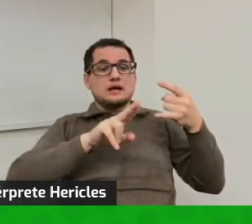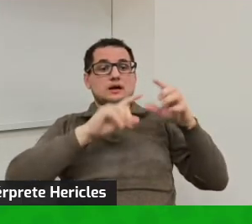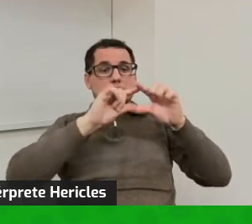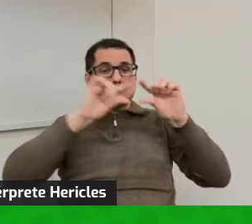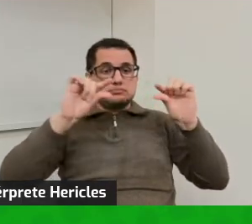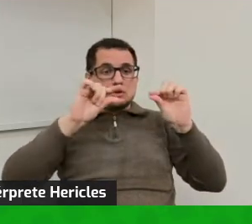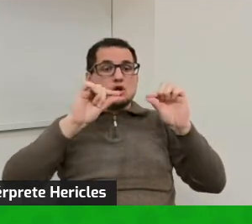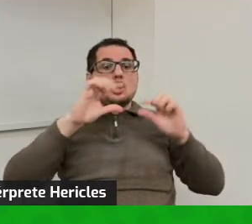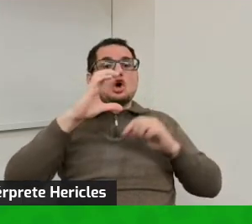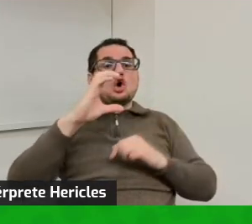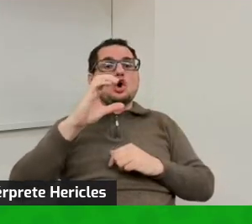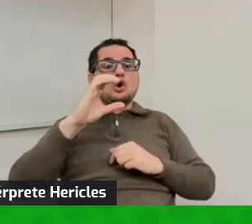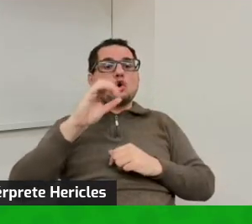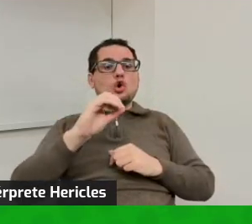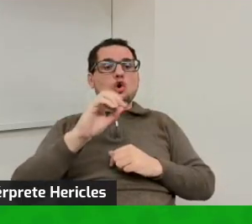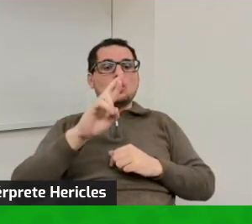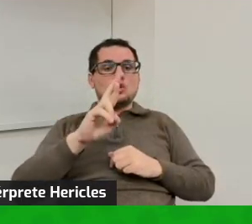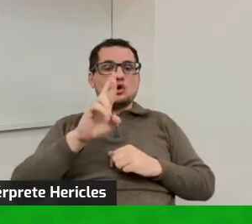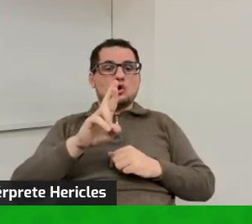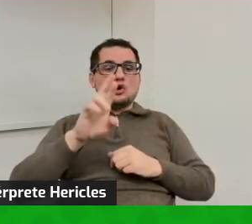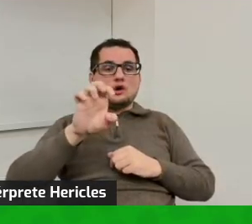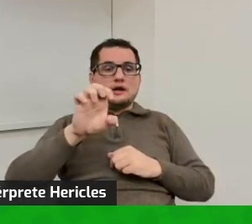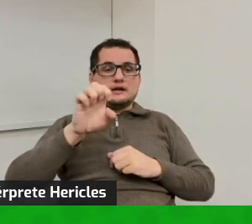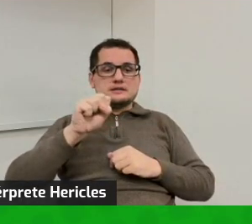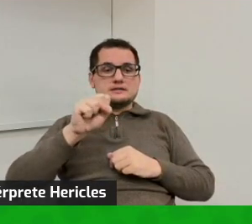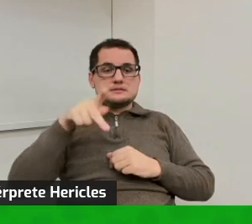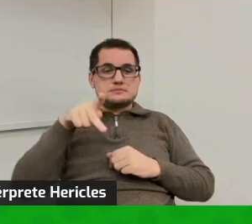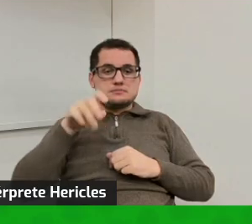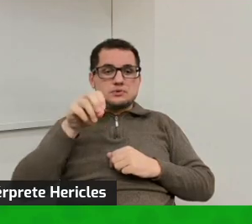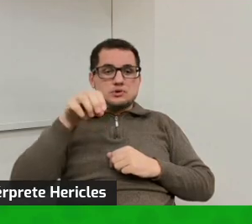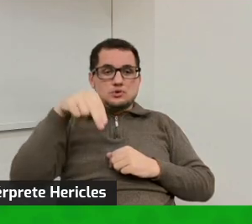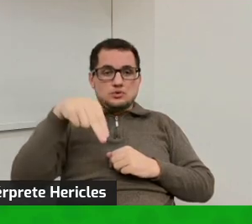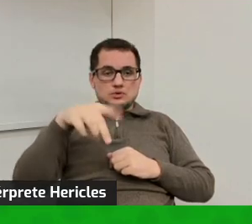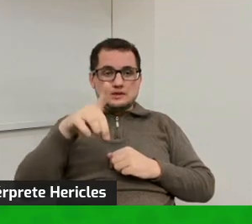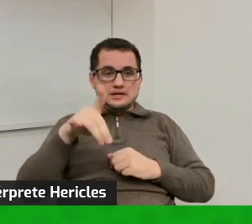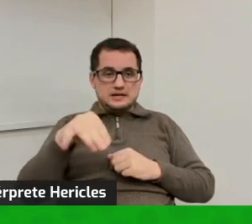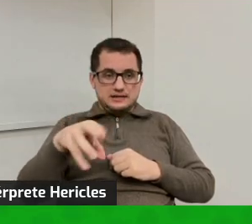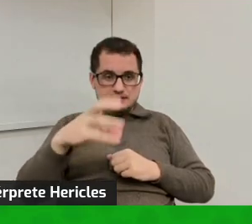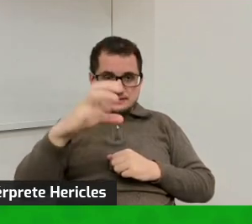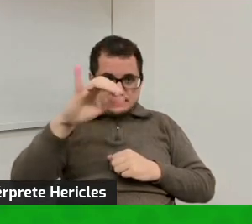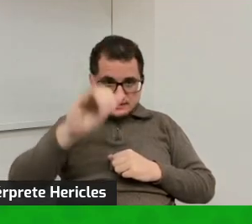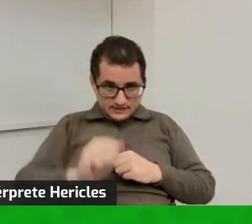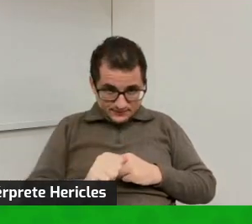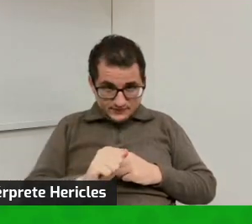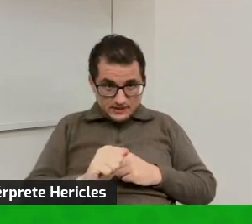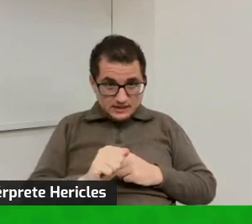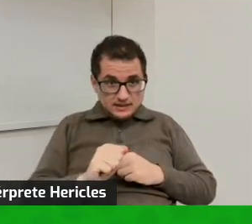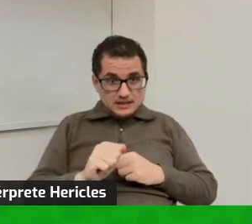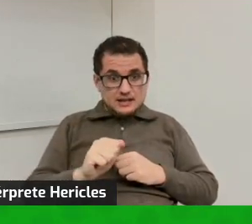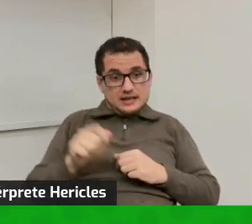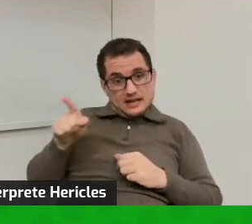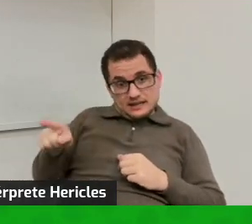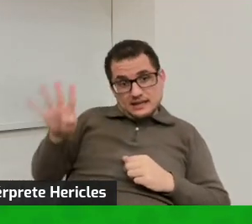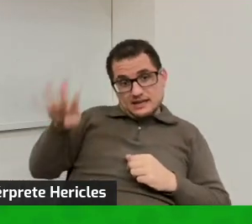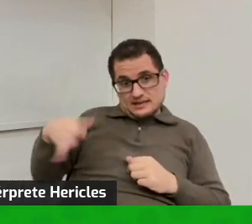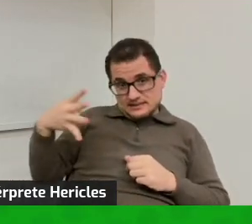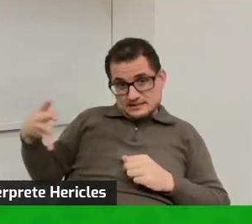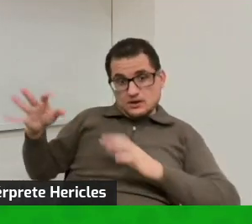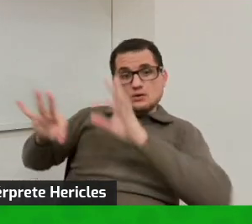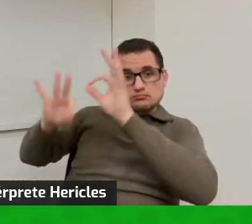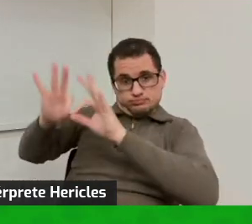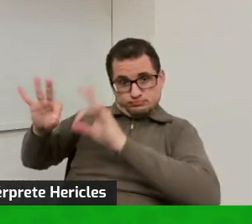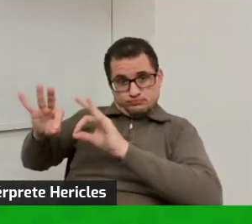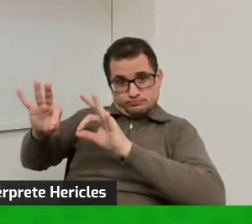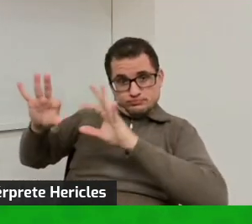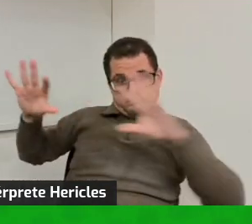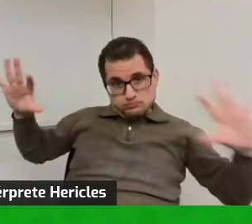vai selecionar o destinatário, no caso a gente vai apontar para o nosso Excel, trazer a nossa planilha, nossa lista, e daí depois que trouxe a